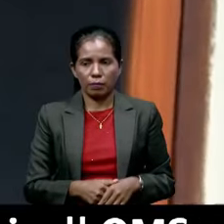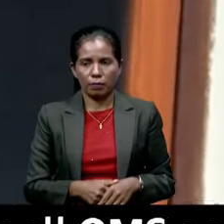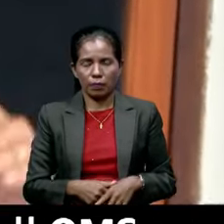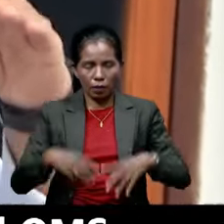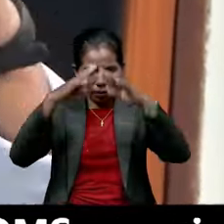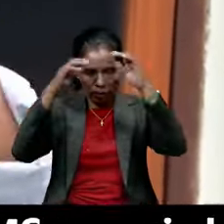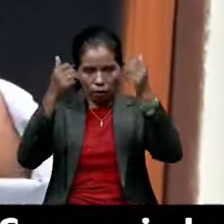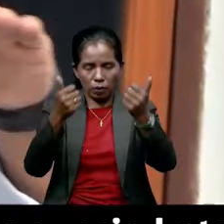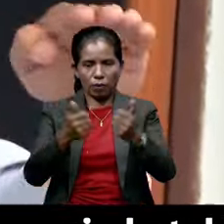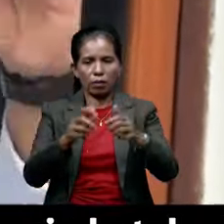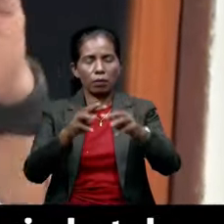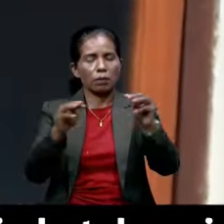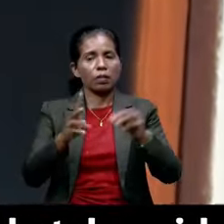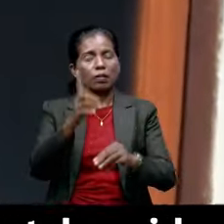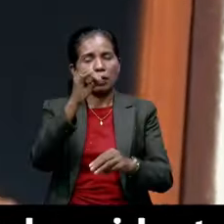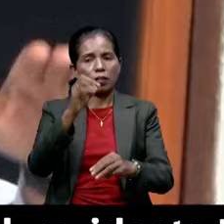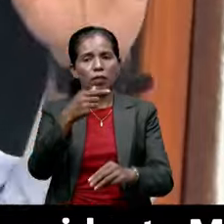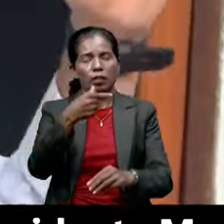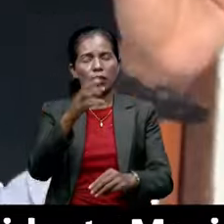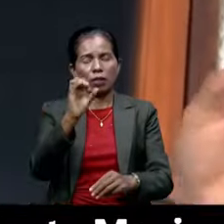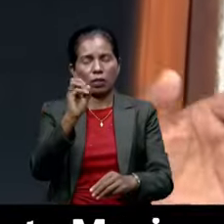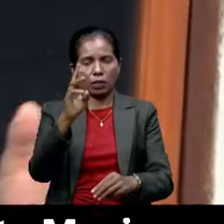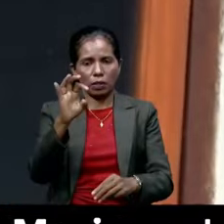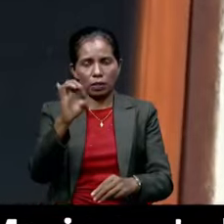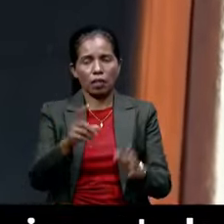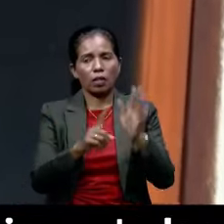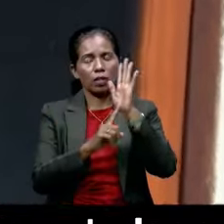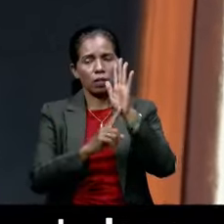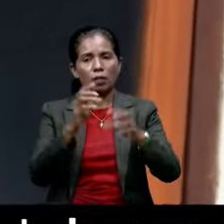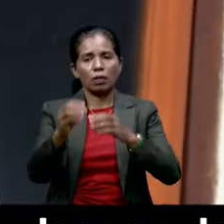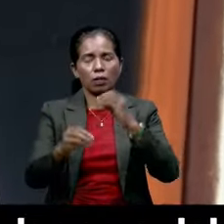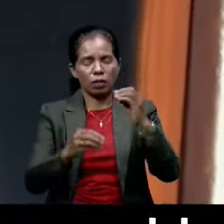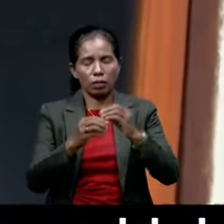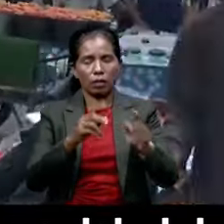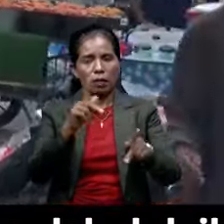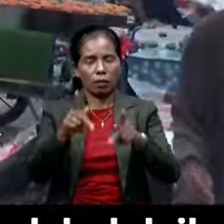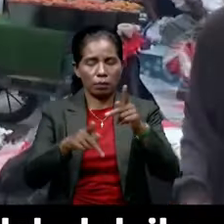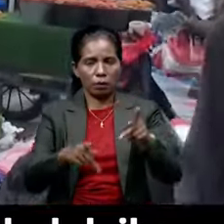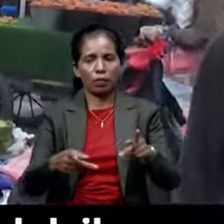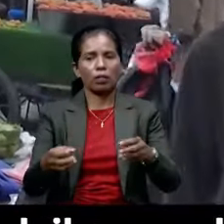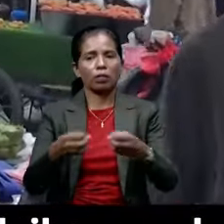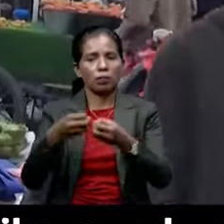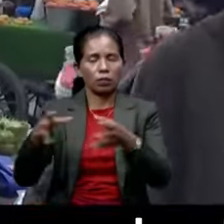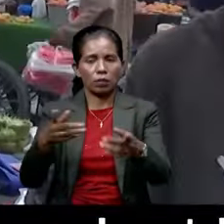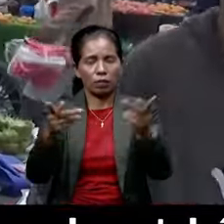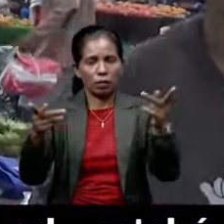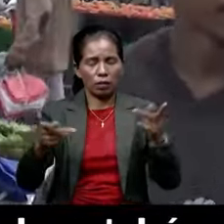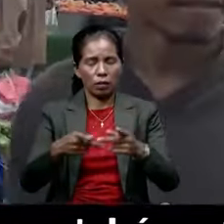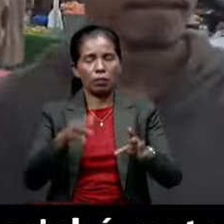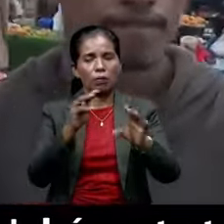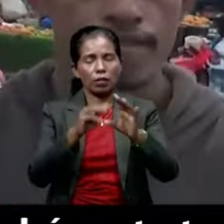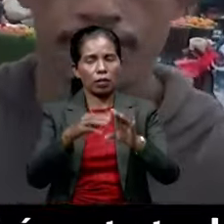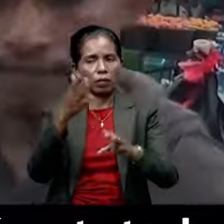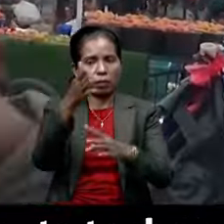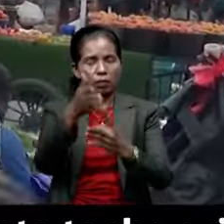Presidente Autoridade do município de Ili, Grigori da Cunha Saldanha Atulia Hirakne, relaciona o vendedor balão nepe abandona a fato de negócio e mercado laran,